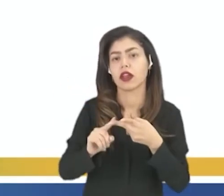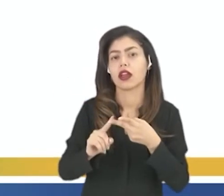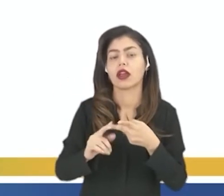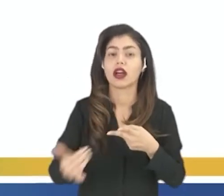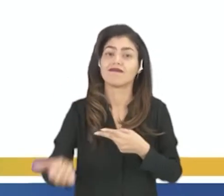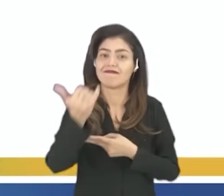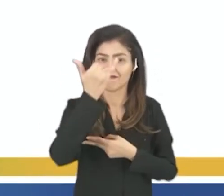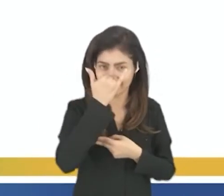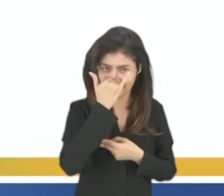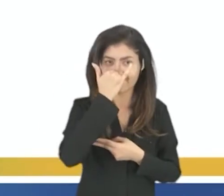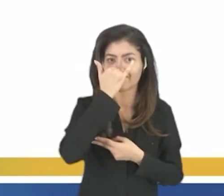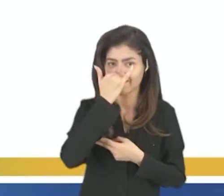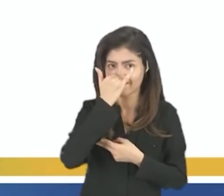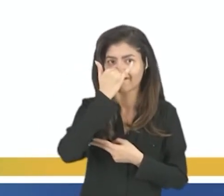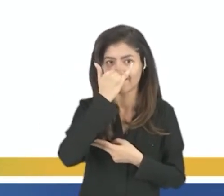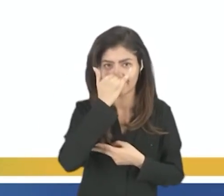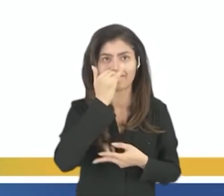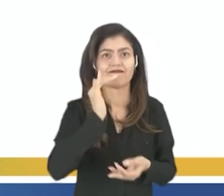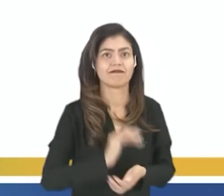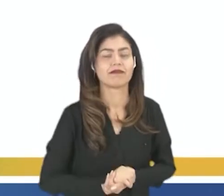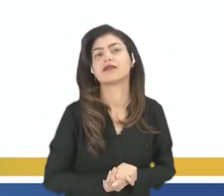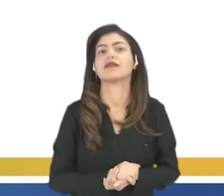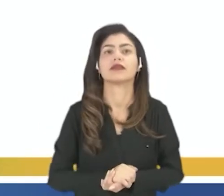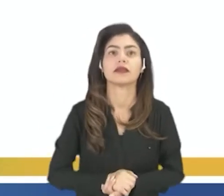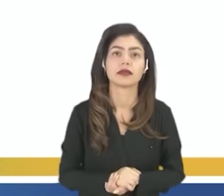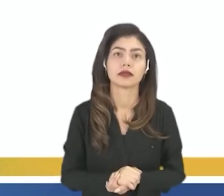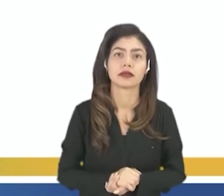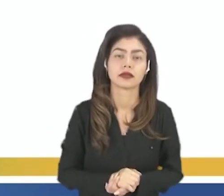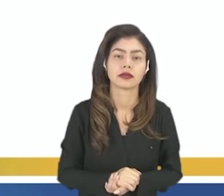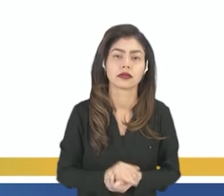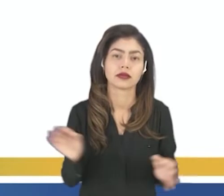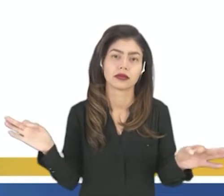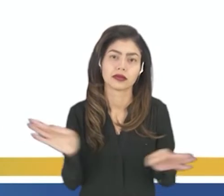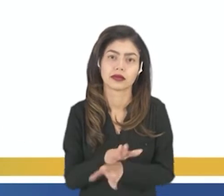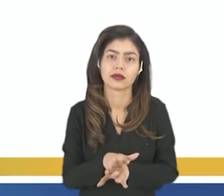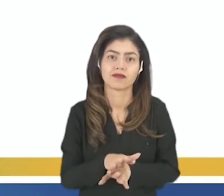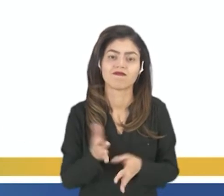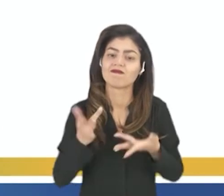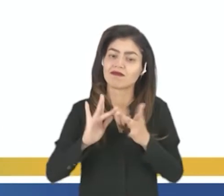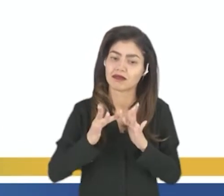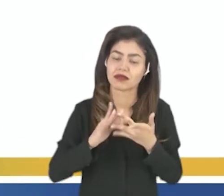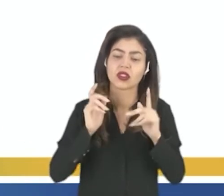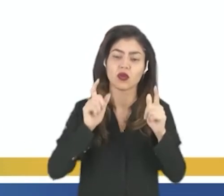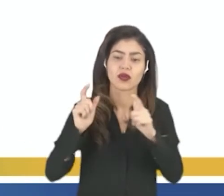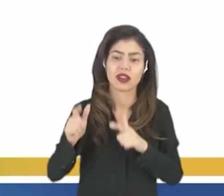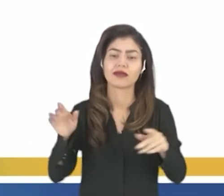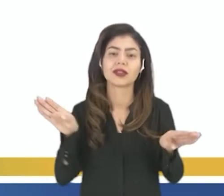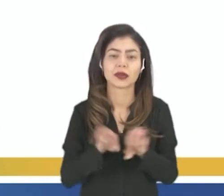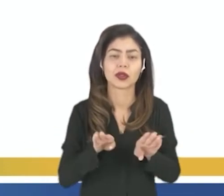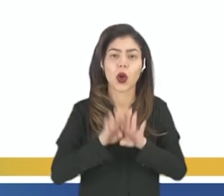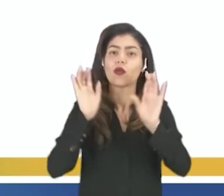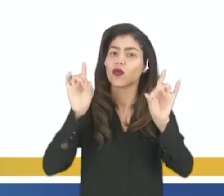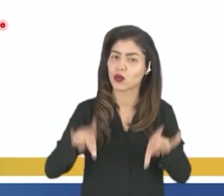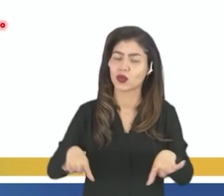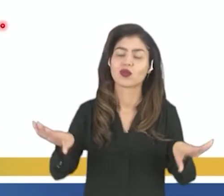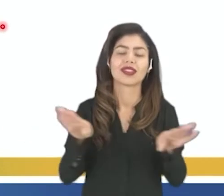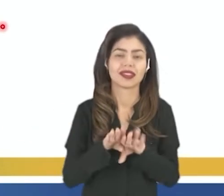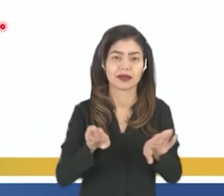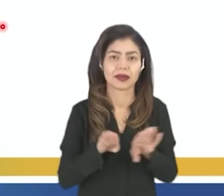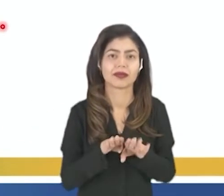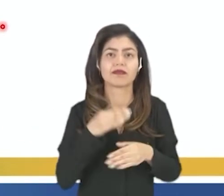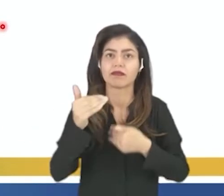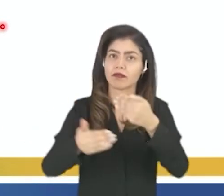gente correu um reator ele superaqueceu e acabou contaminando bastante área bem como o último também